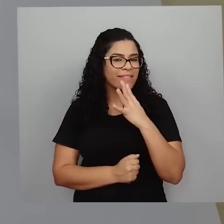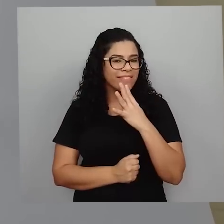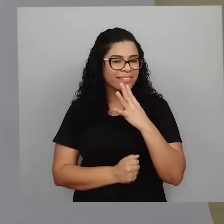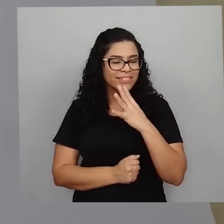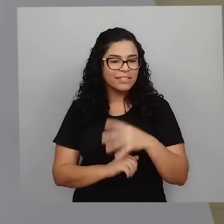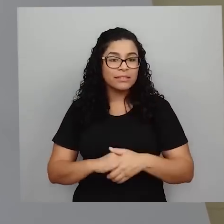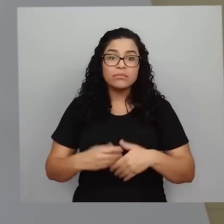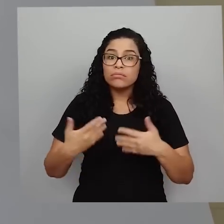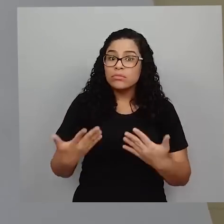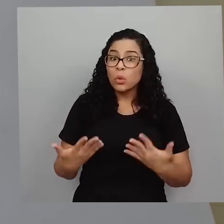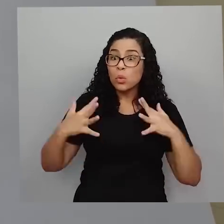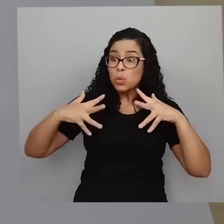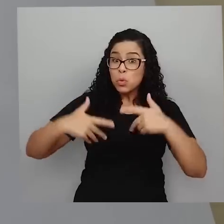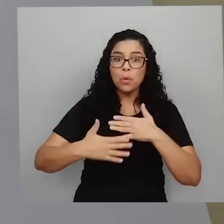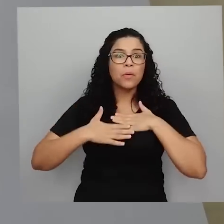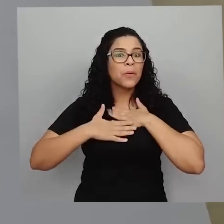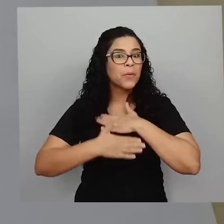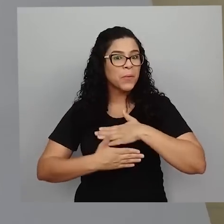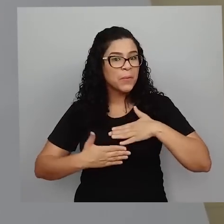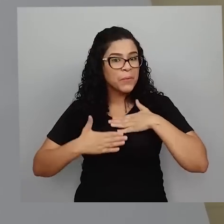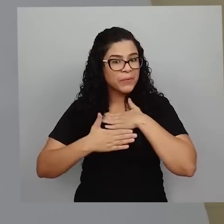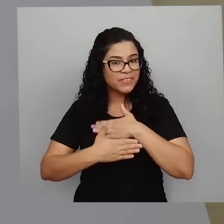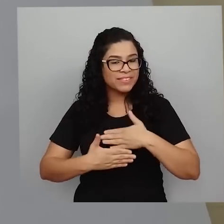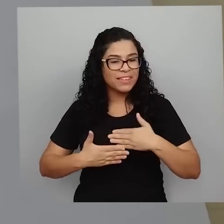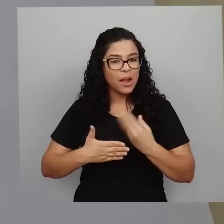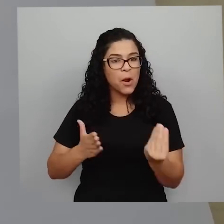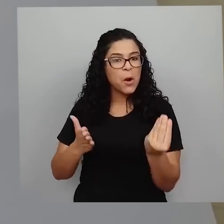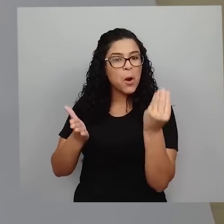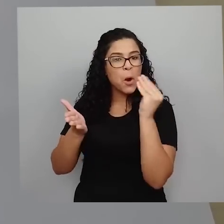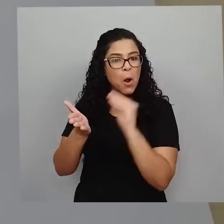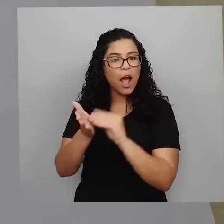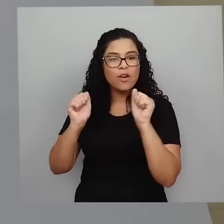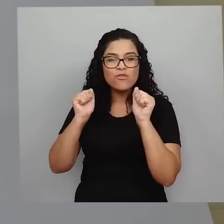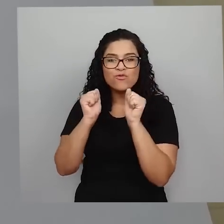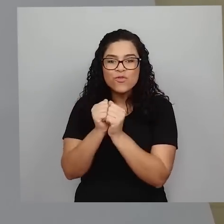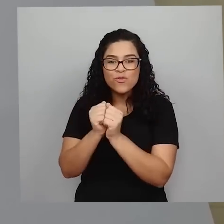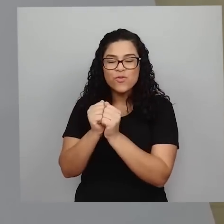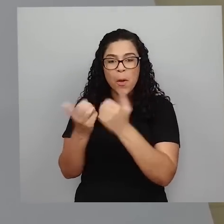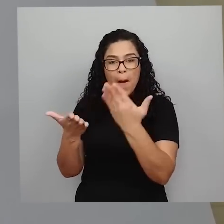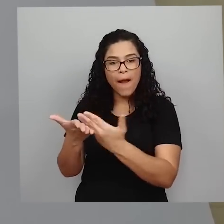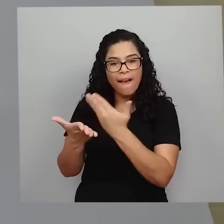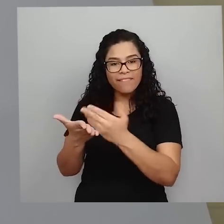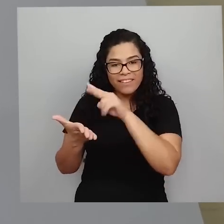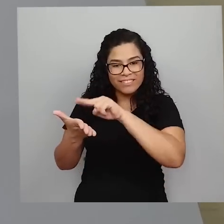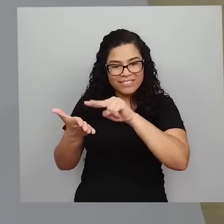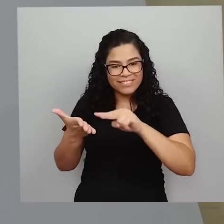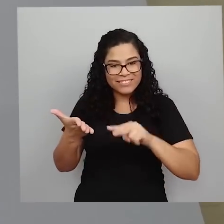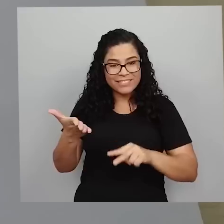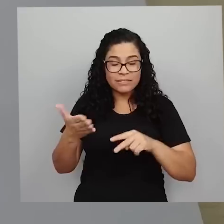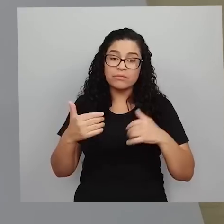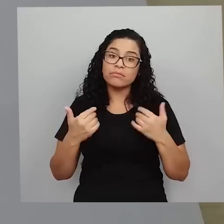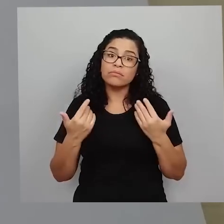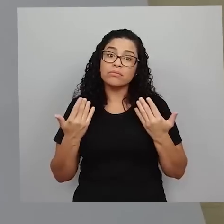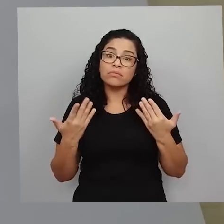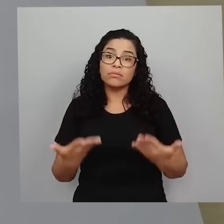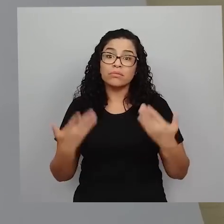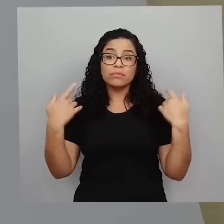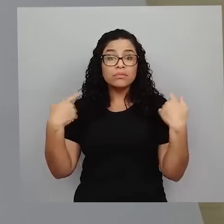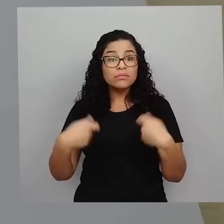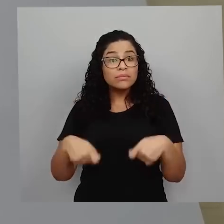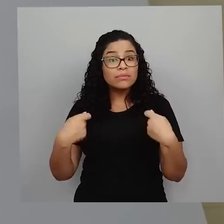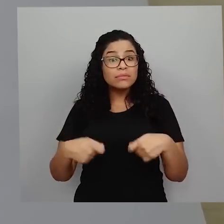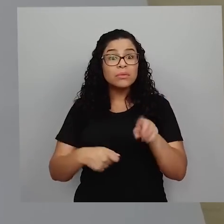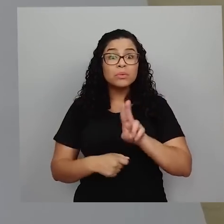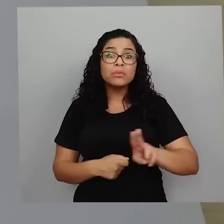E como todo mundo gosta, vamos colocar no nosso caderno de leitura. Para isso, vamos usar